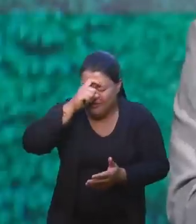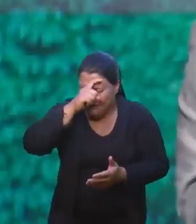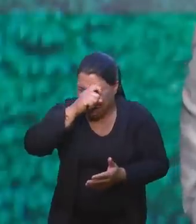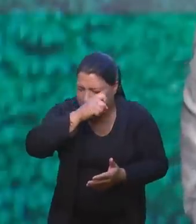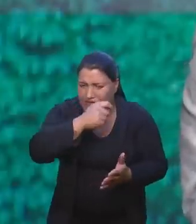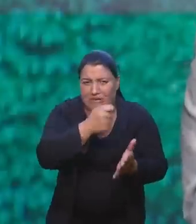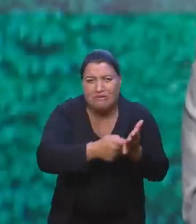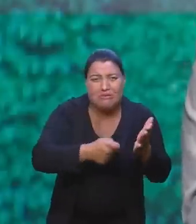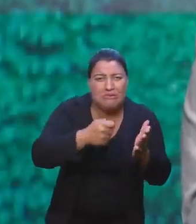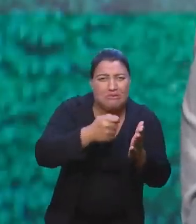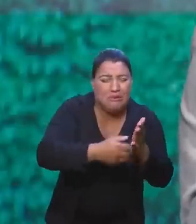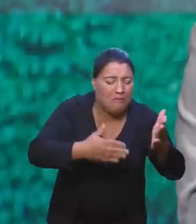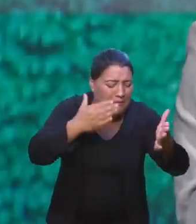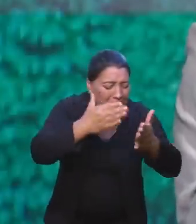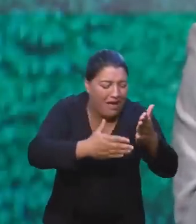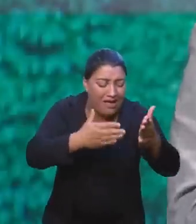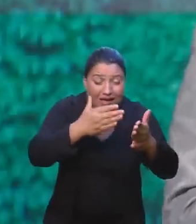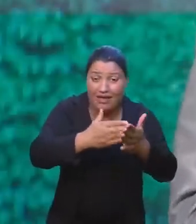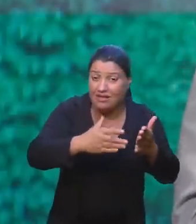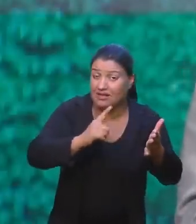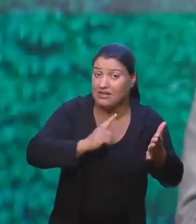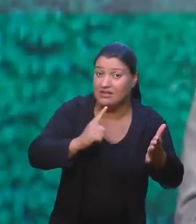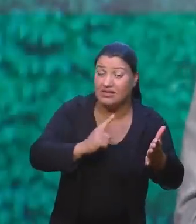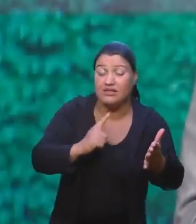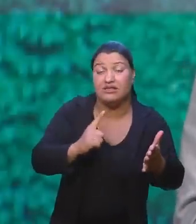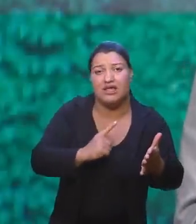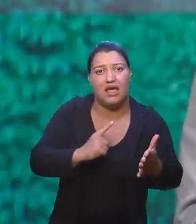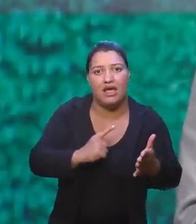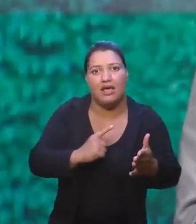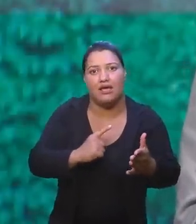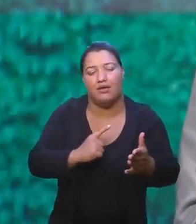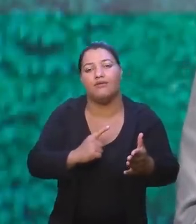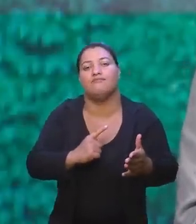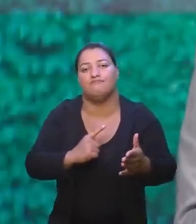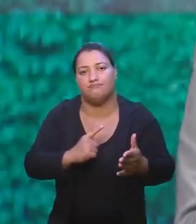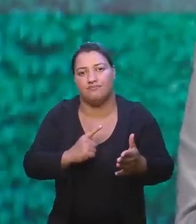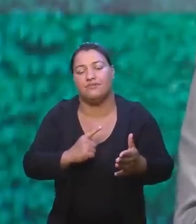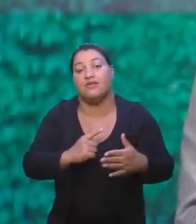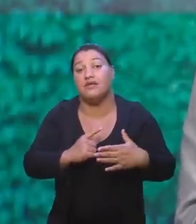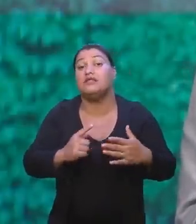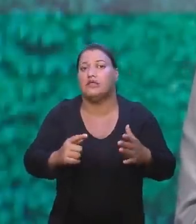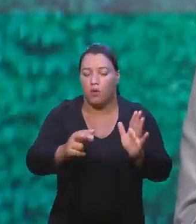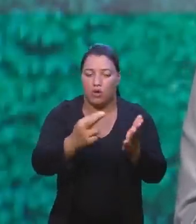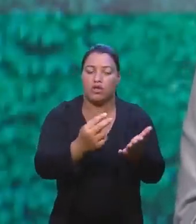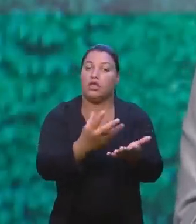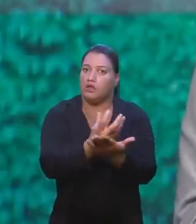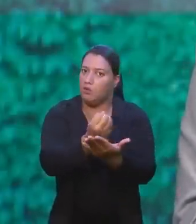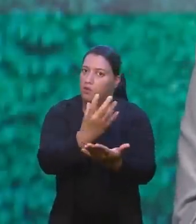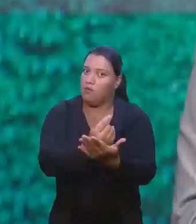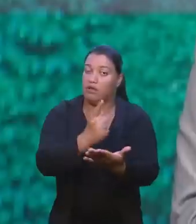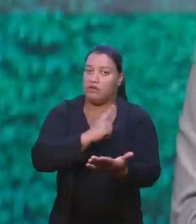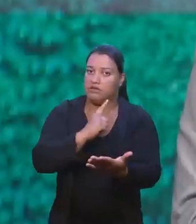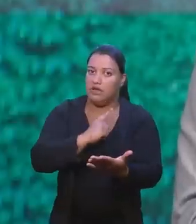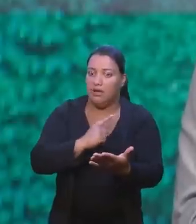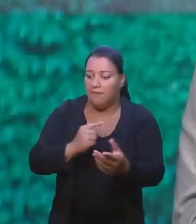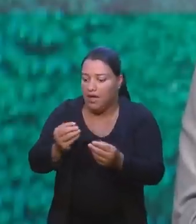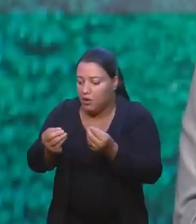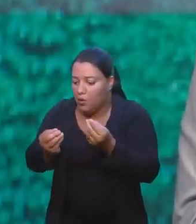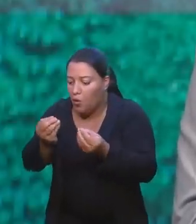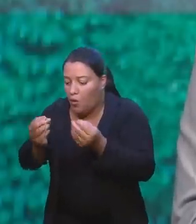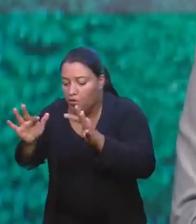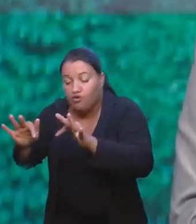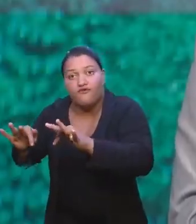Terra, ainda em transição, mas ainda o mundo de provas e expiações no seu estágio final.